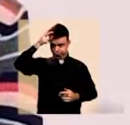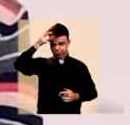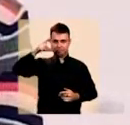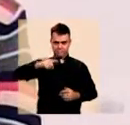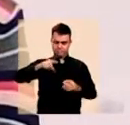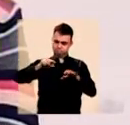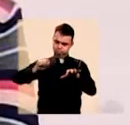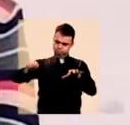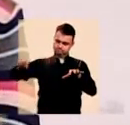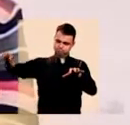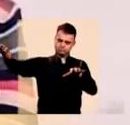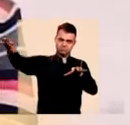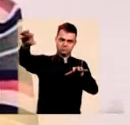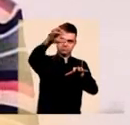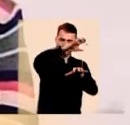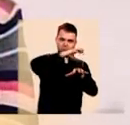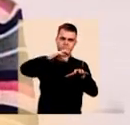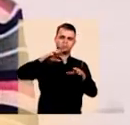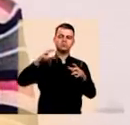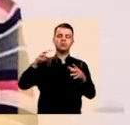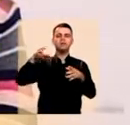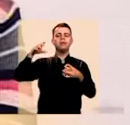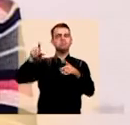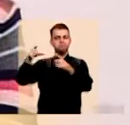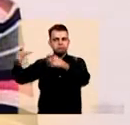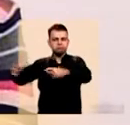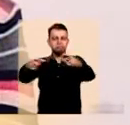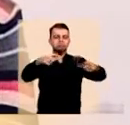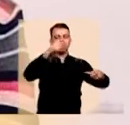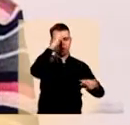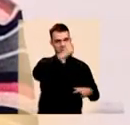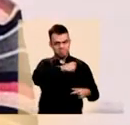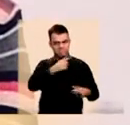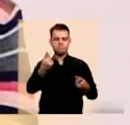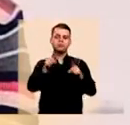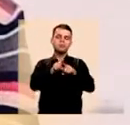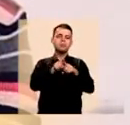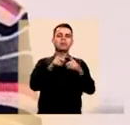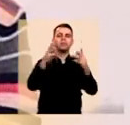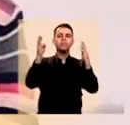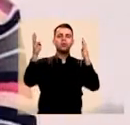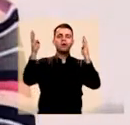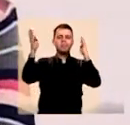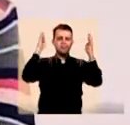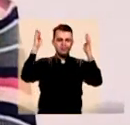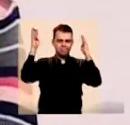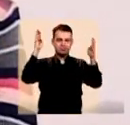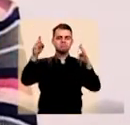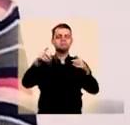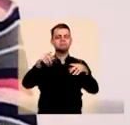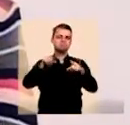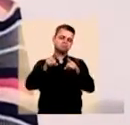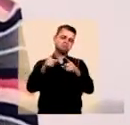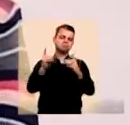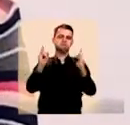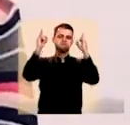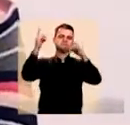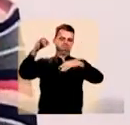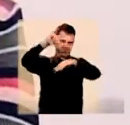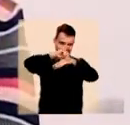de bibliotecas, né, porque nós temos 4 bibliotecas de bairro, a biblioteca móvel e a central. Nós estamos com